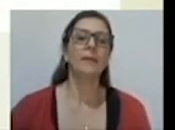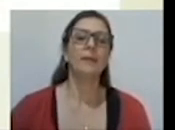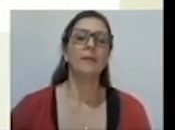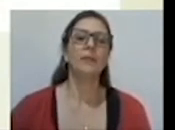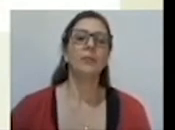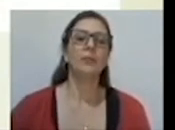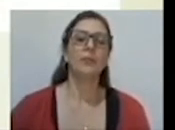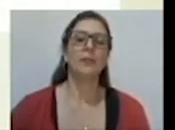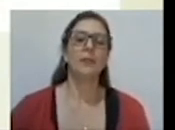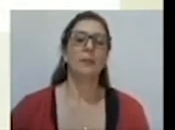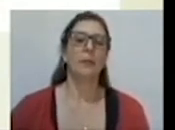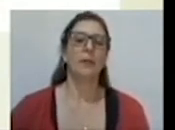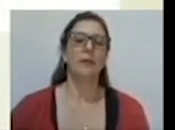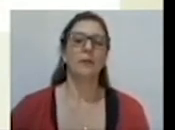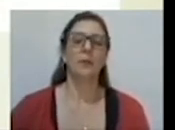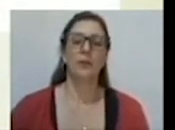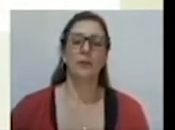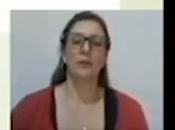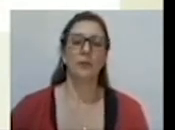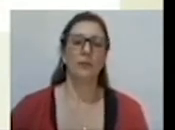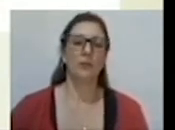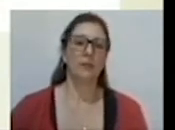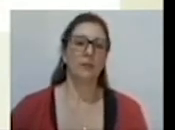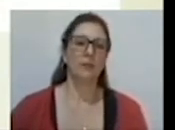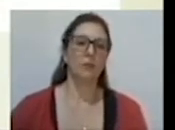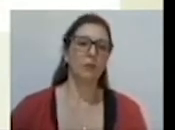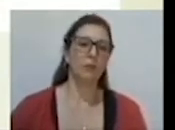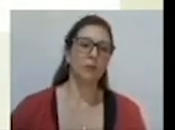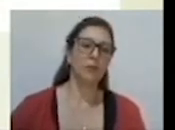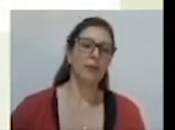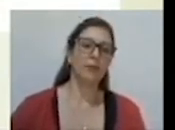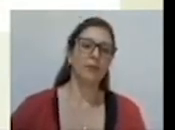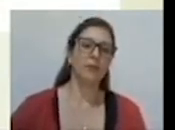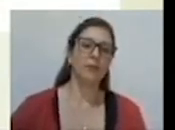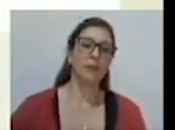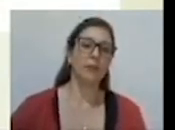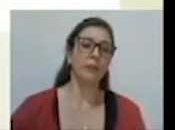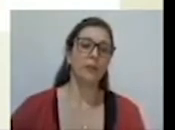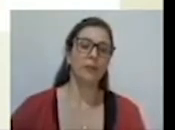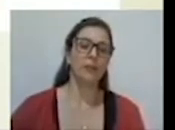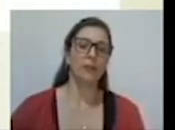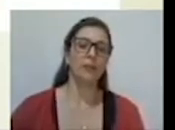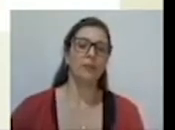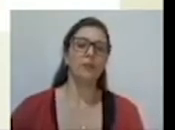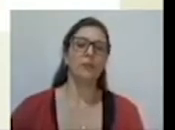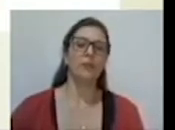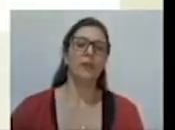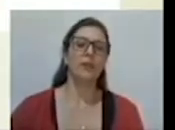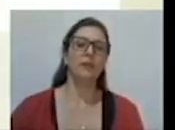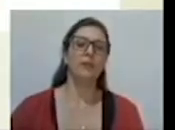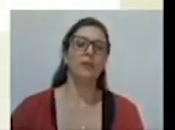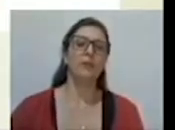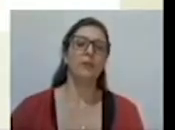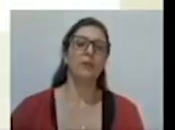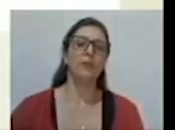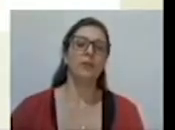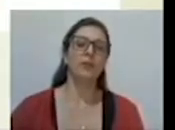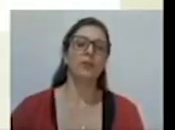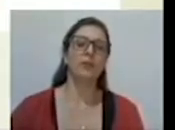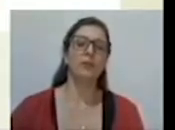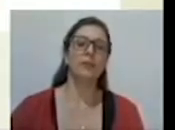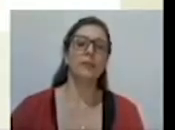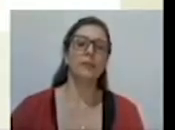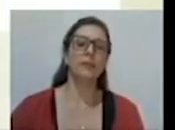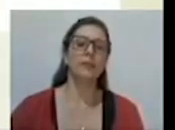Apesar de todo o sangue que passa por dentro do coração, o músculo cardíaco ele não retira os nutrientes e o oxigênio